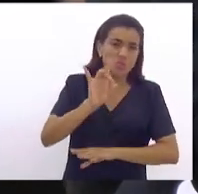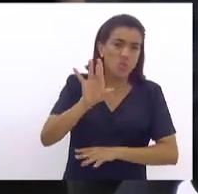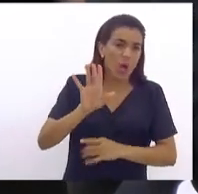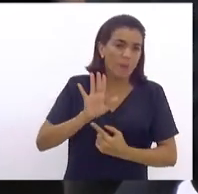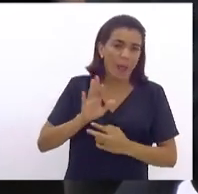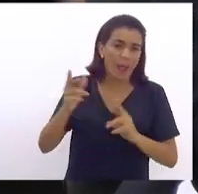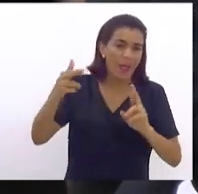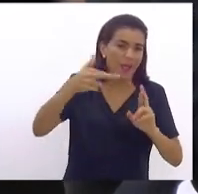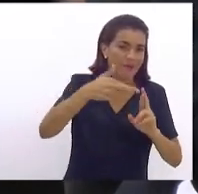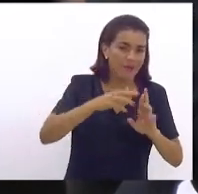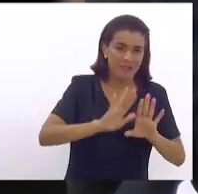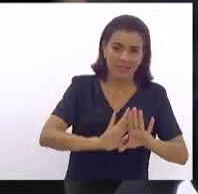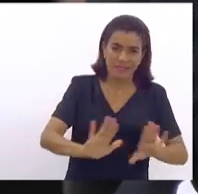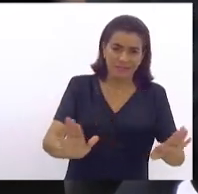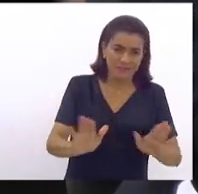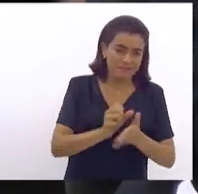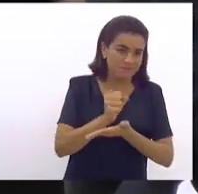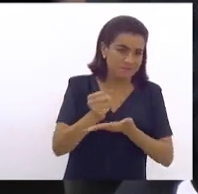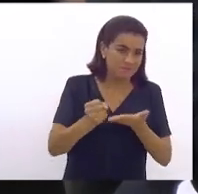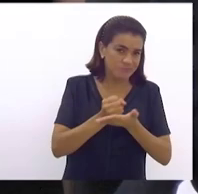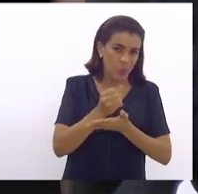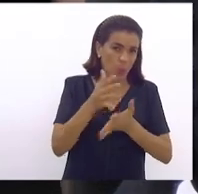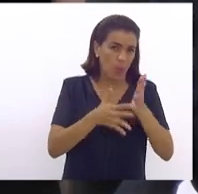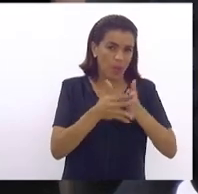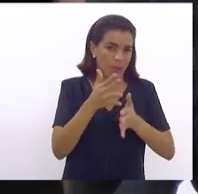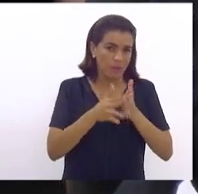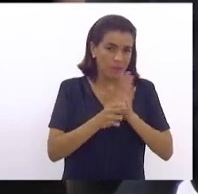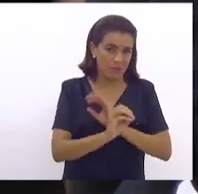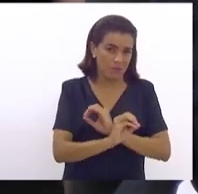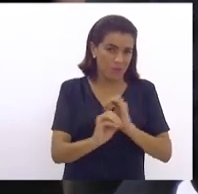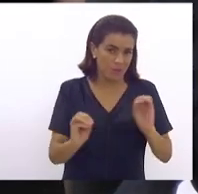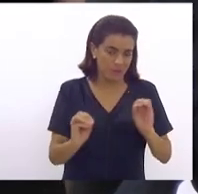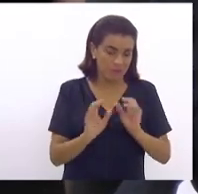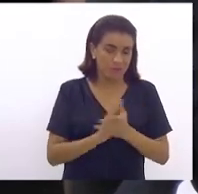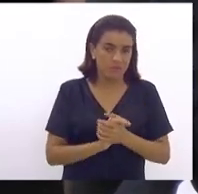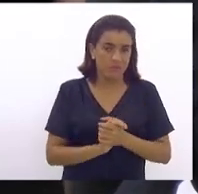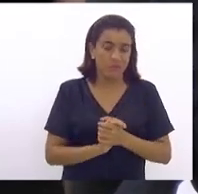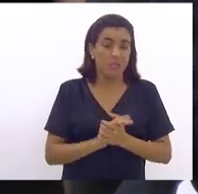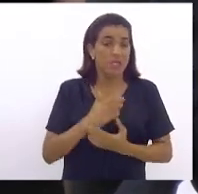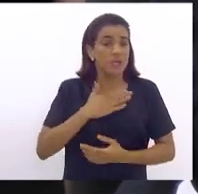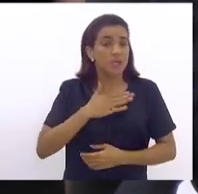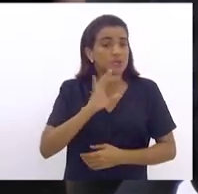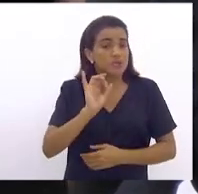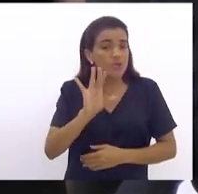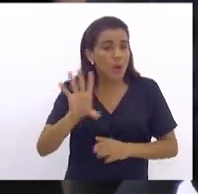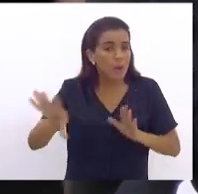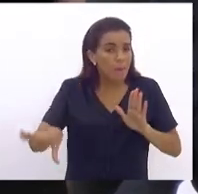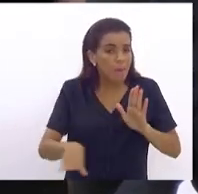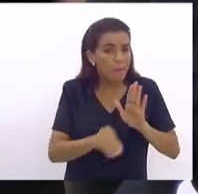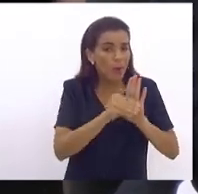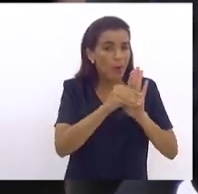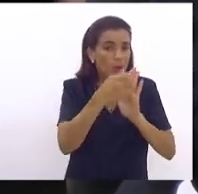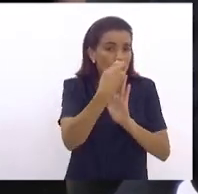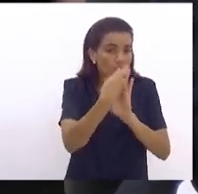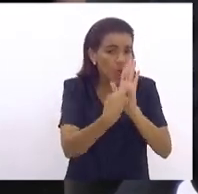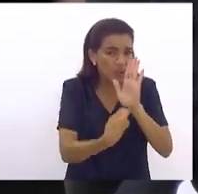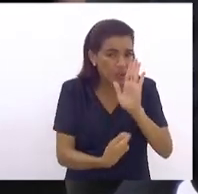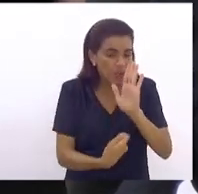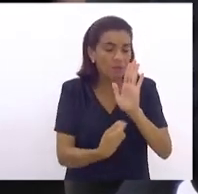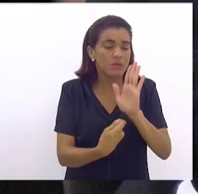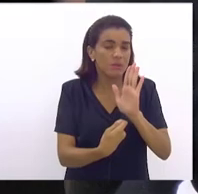preciosismo, que também não interfere, né? Eu apenas inseri no final do texto,